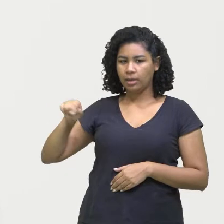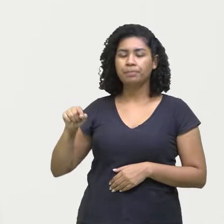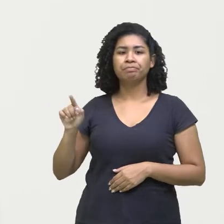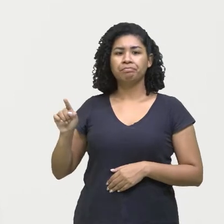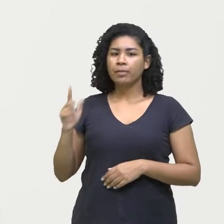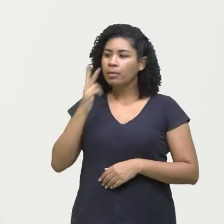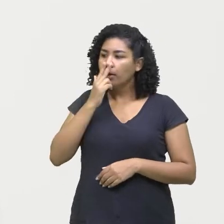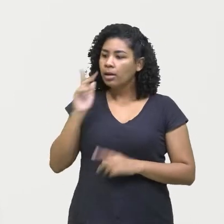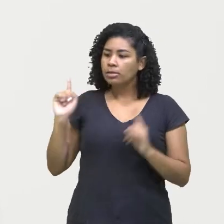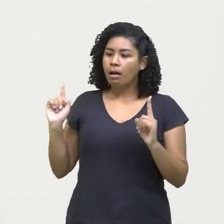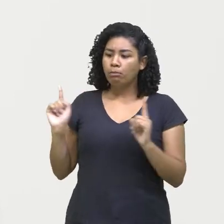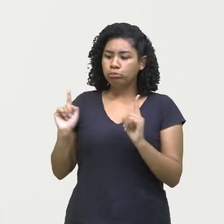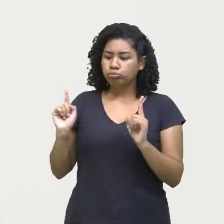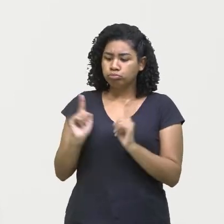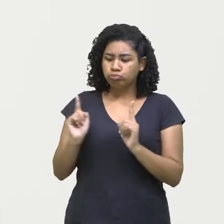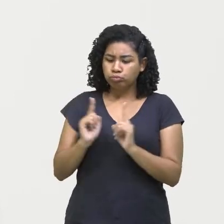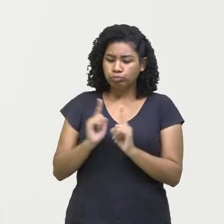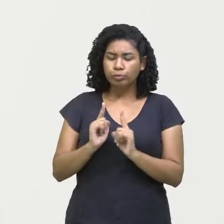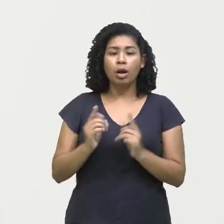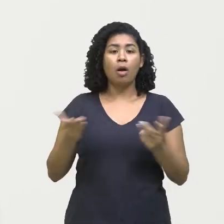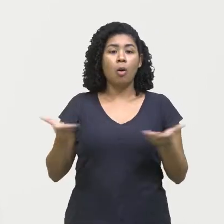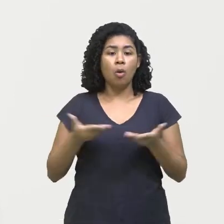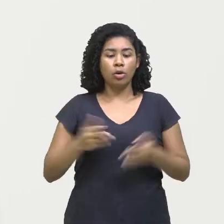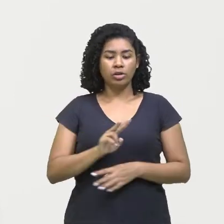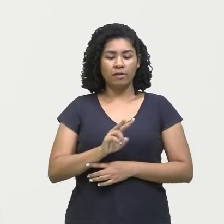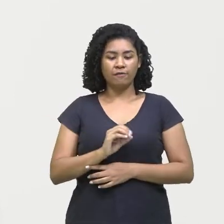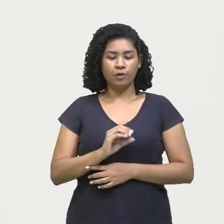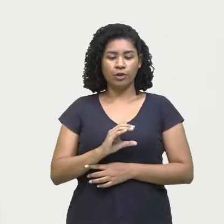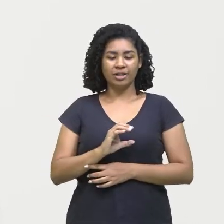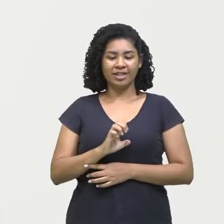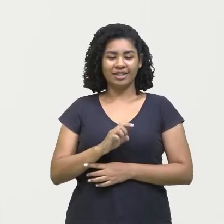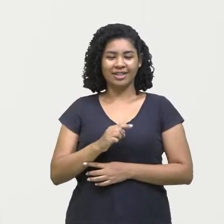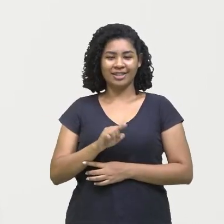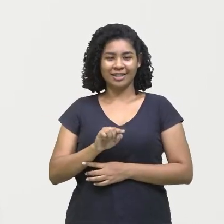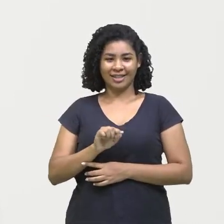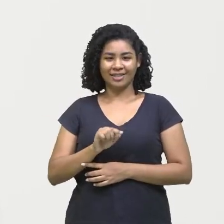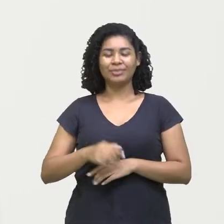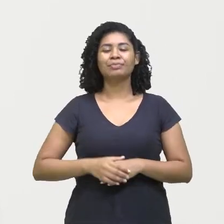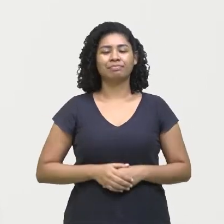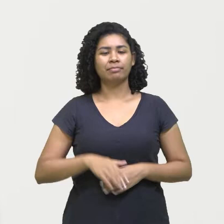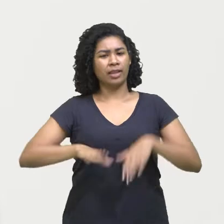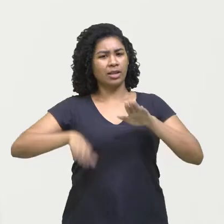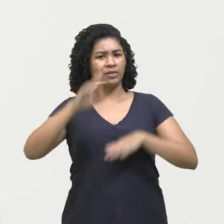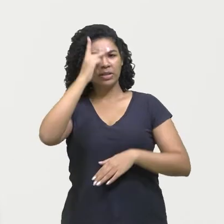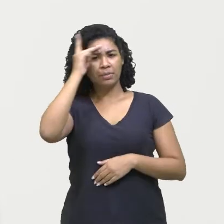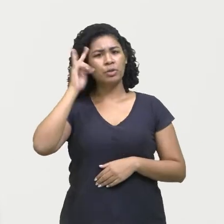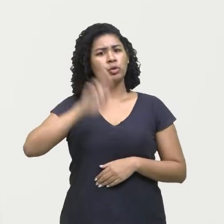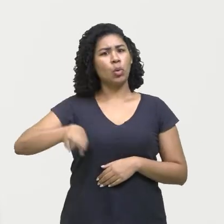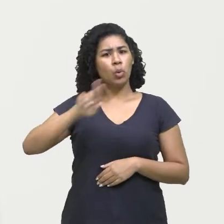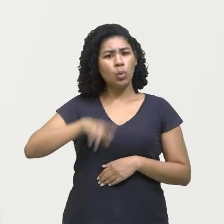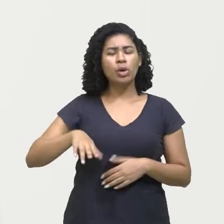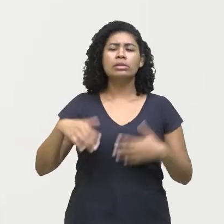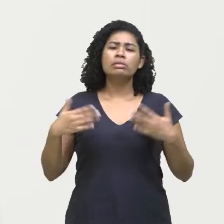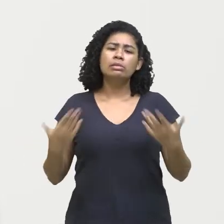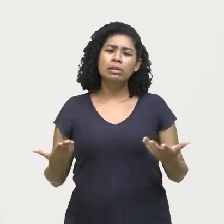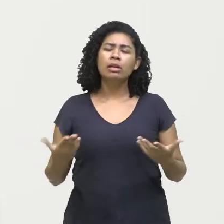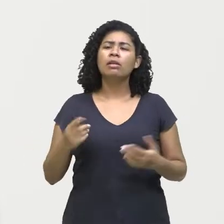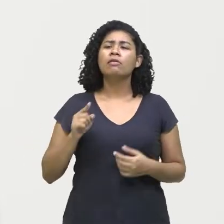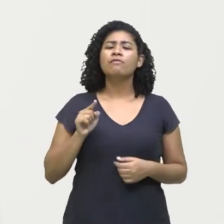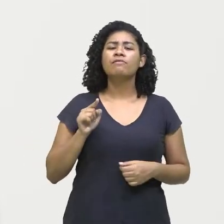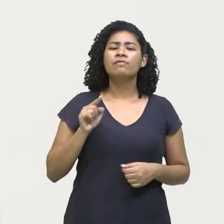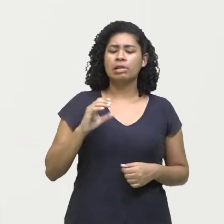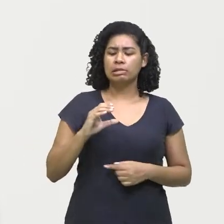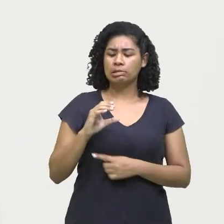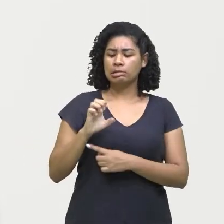pequenininho, pequenininho e chegou agora hoje a você. Mas tem muita gente que na conversa fala assim, né? O que você